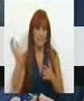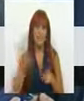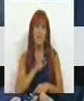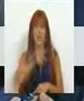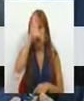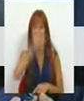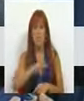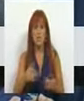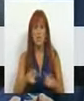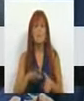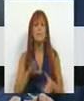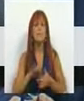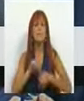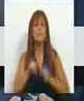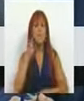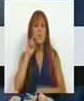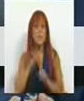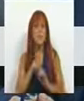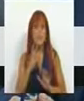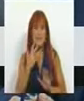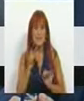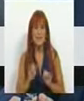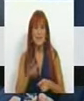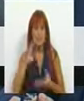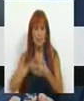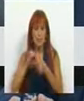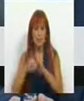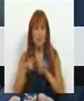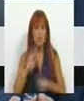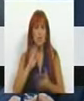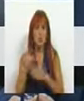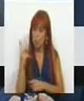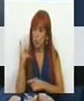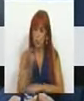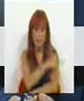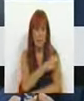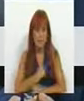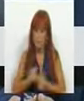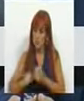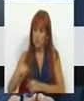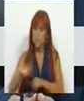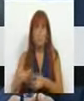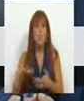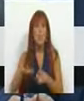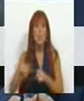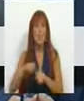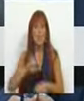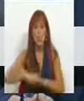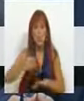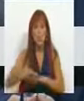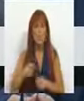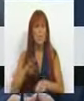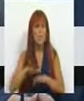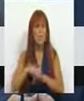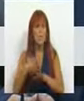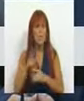Sr. Governador, no que diz respeito à segurança e prudência da Caixa Geral de Depósitos nos últimos dois mandatos, num contexto em que houve